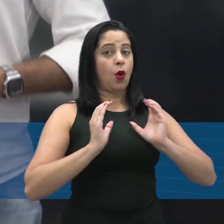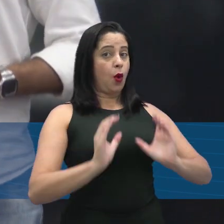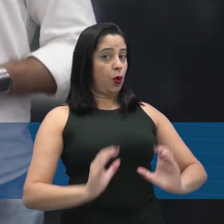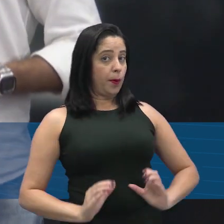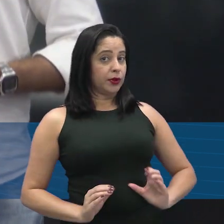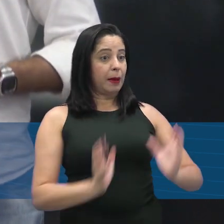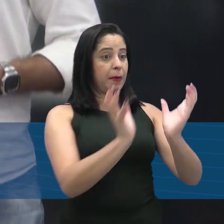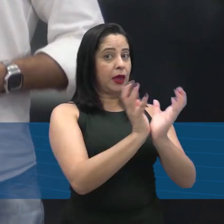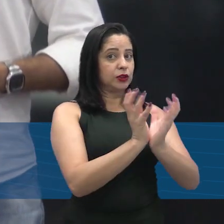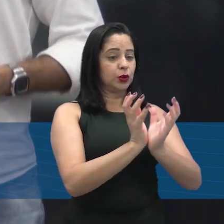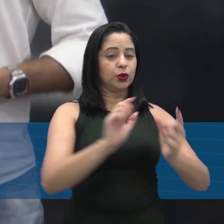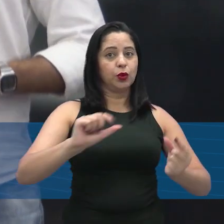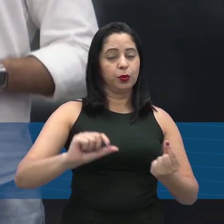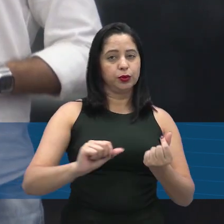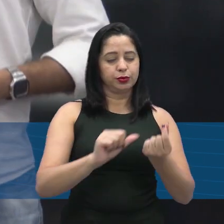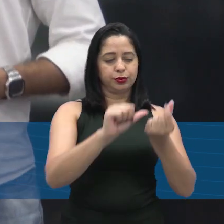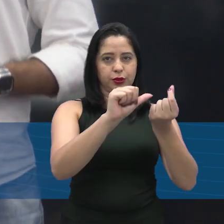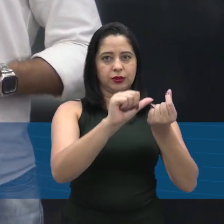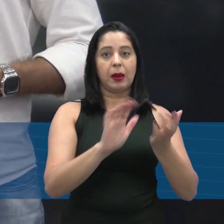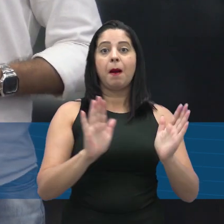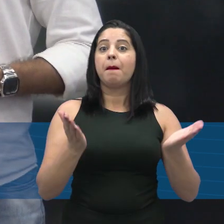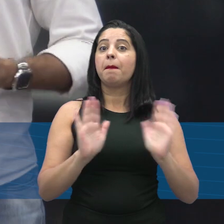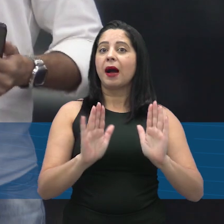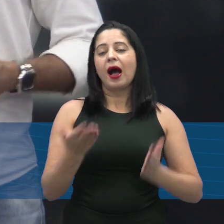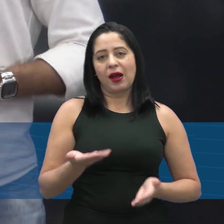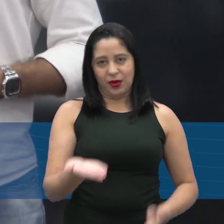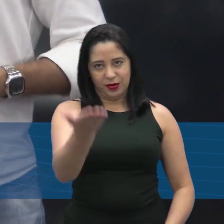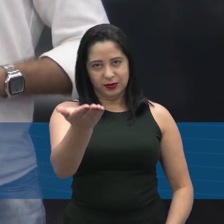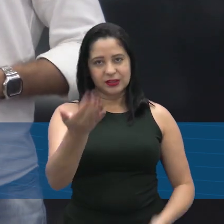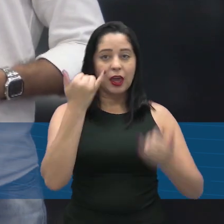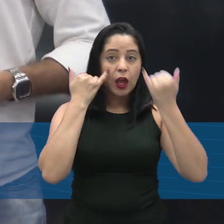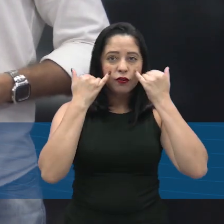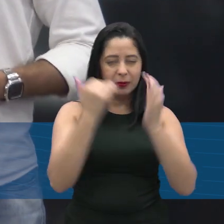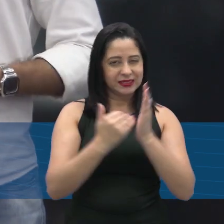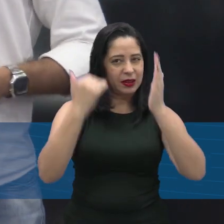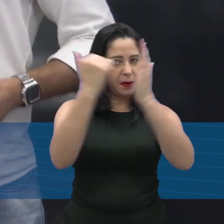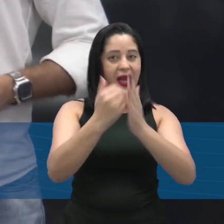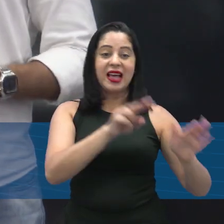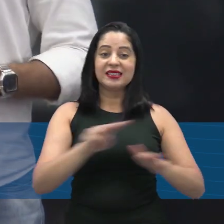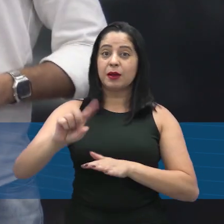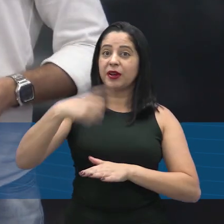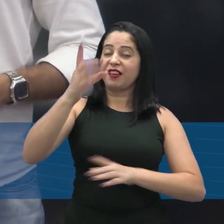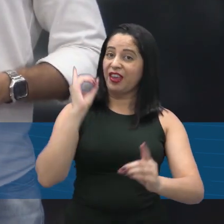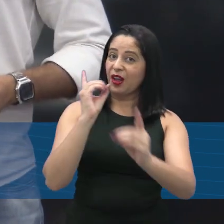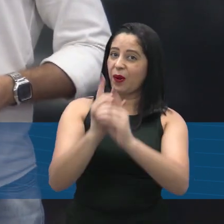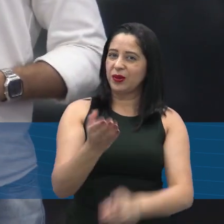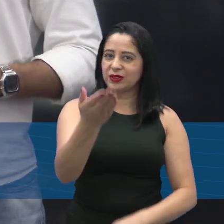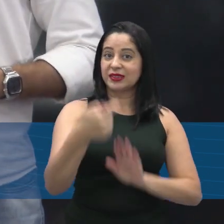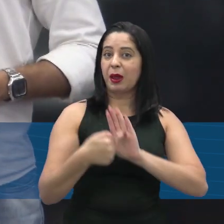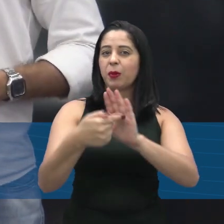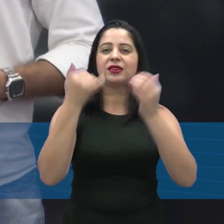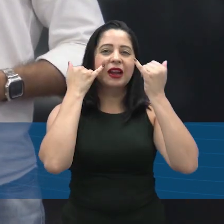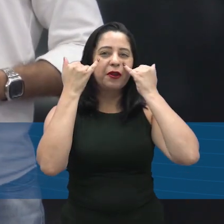comportamento da classe média, mas isso continua aí com você, com o debate com os nossos especialistas. Dani, semana que vem nós voltamos com mais dados,